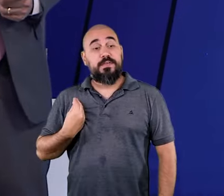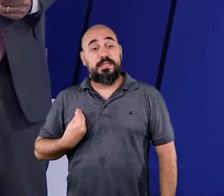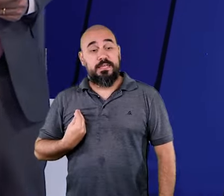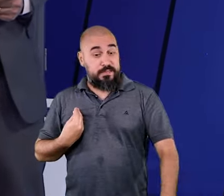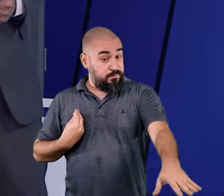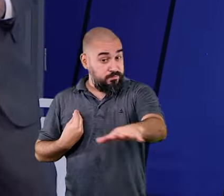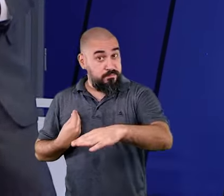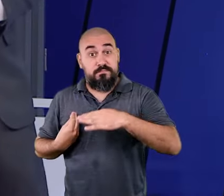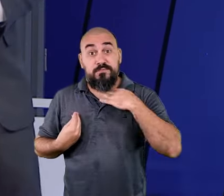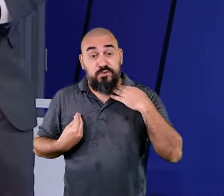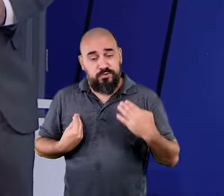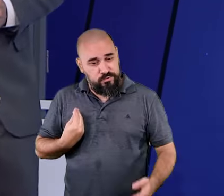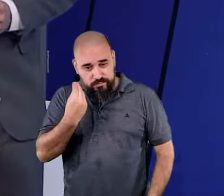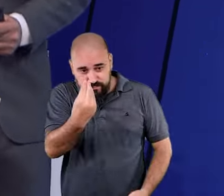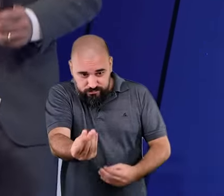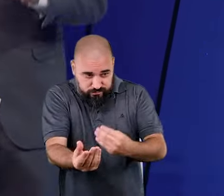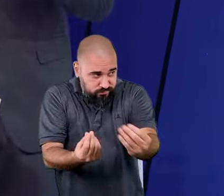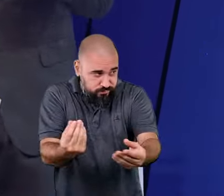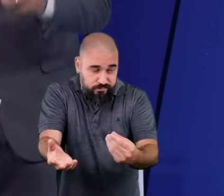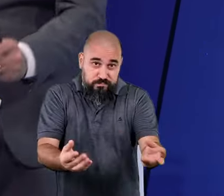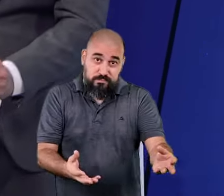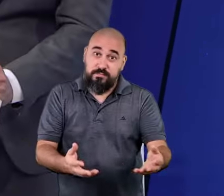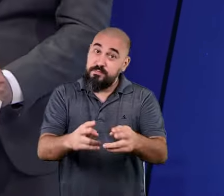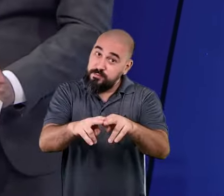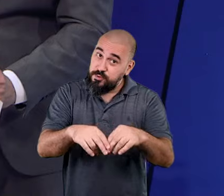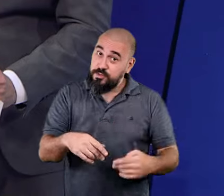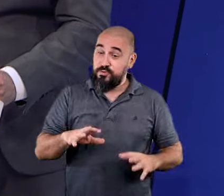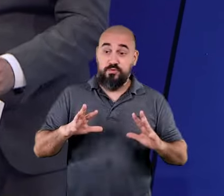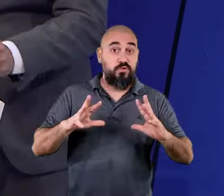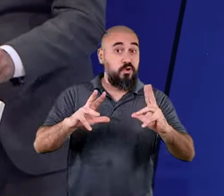Por isso todo olho o verá. Os seus filhos